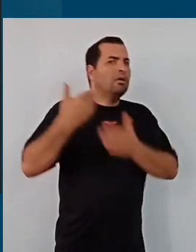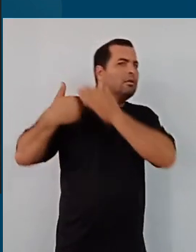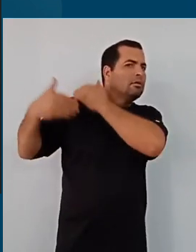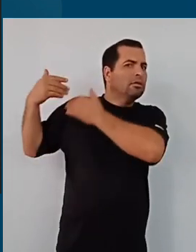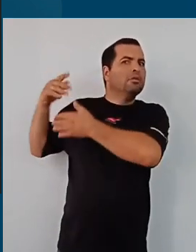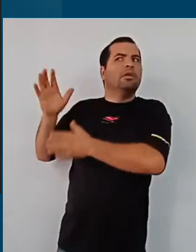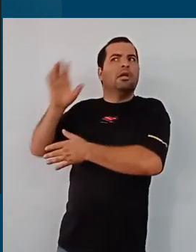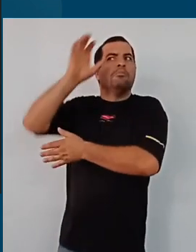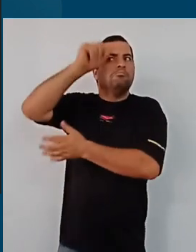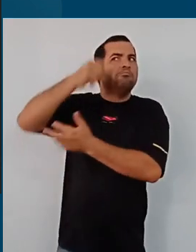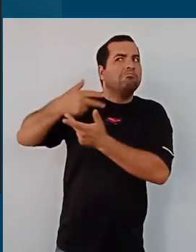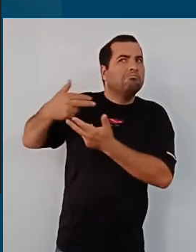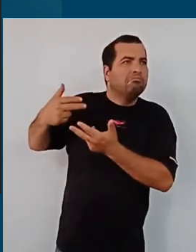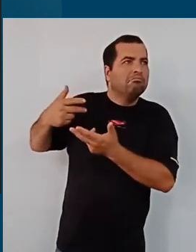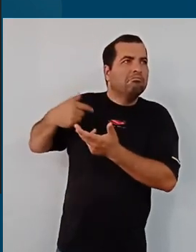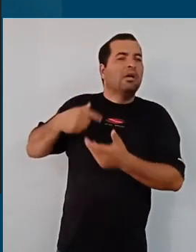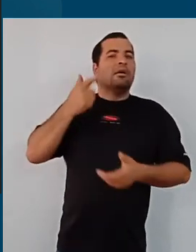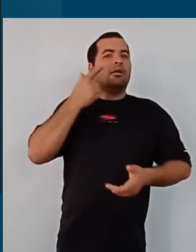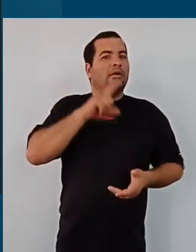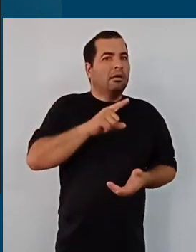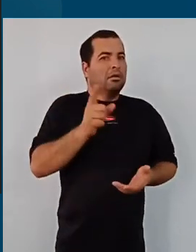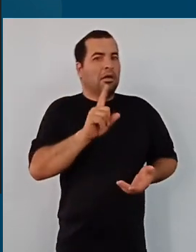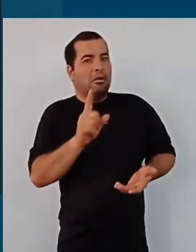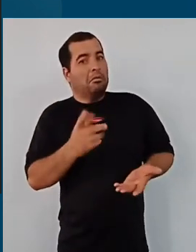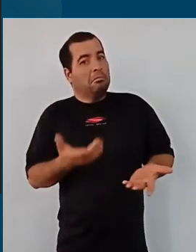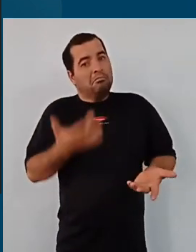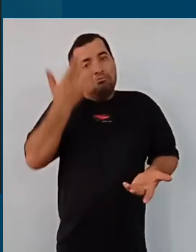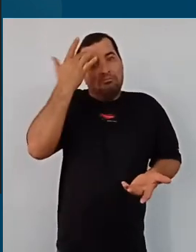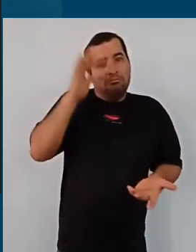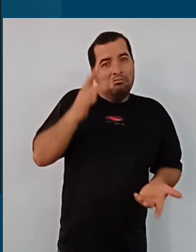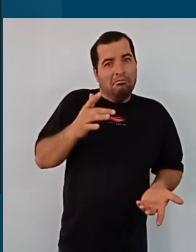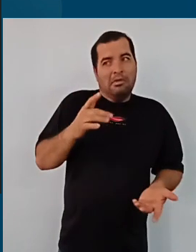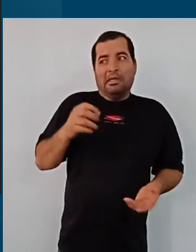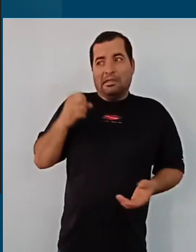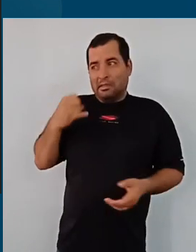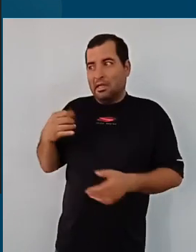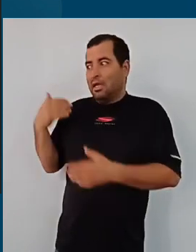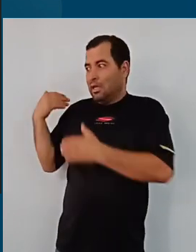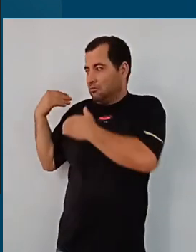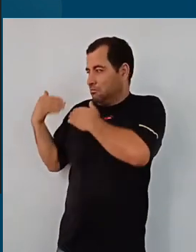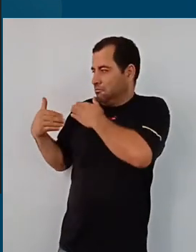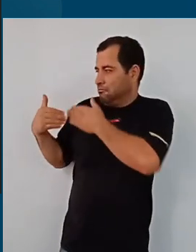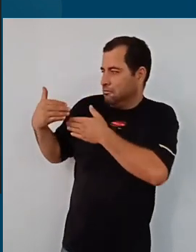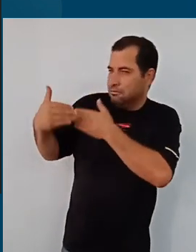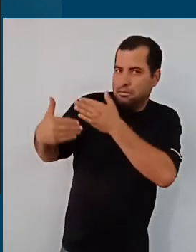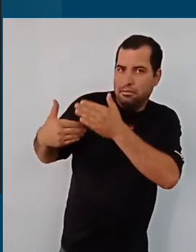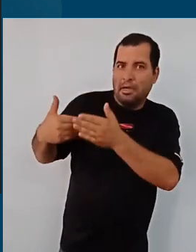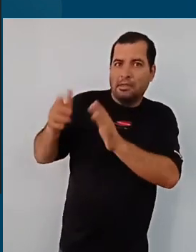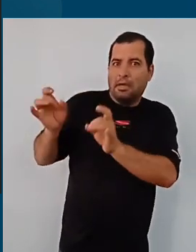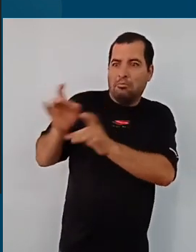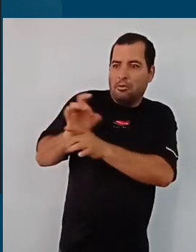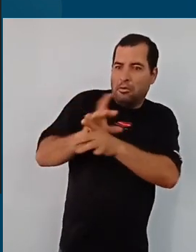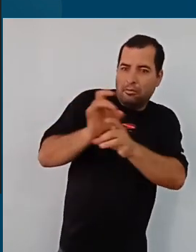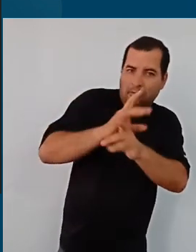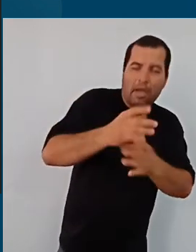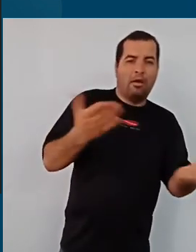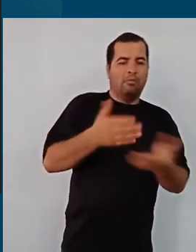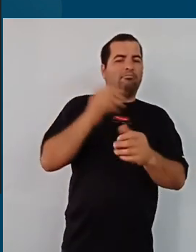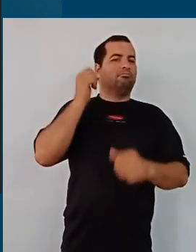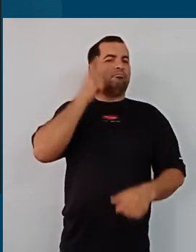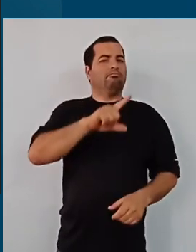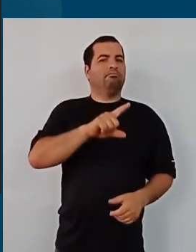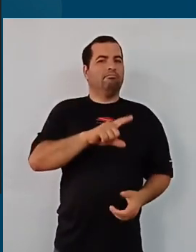conhecimento. E pode fracassar se esses esquemas necessários não estiverem